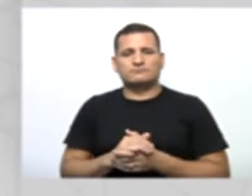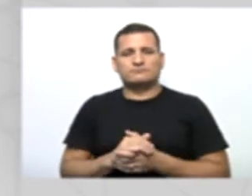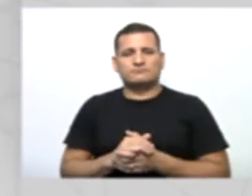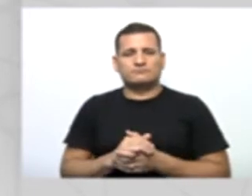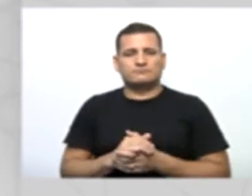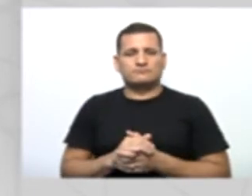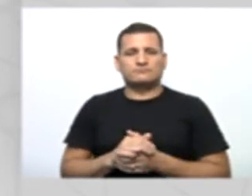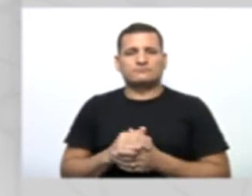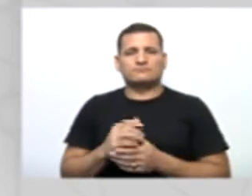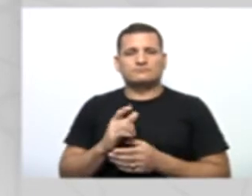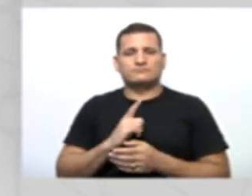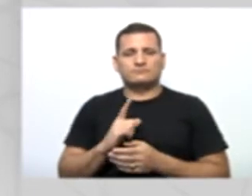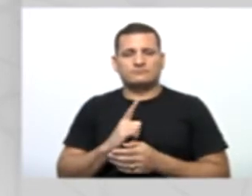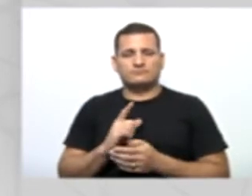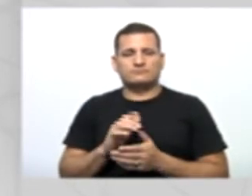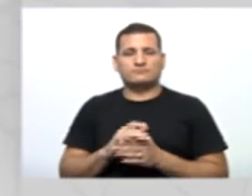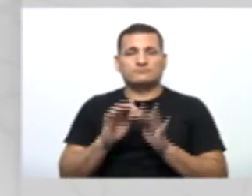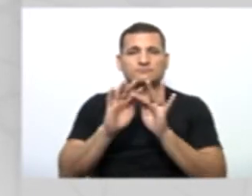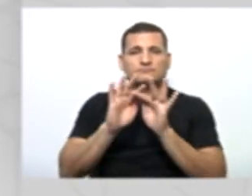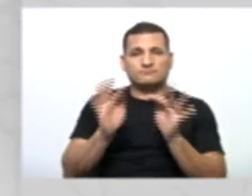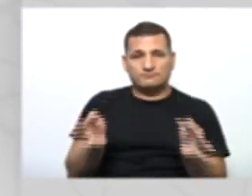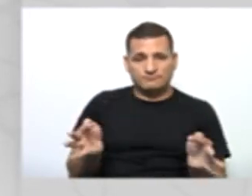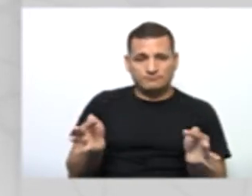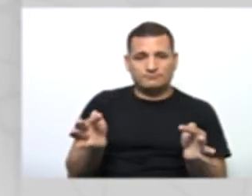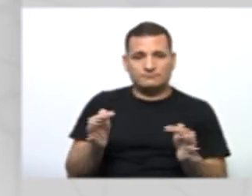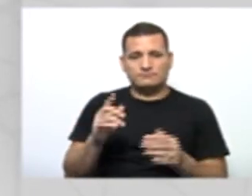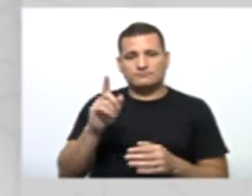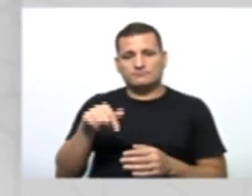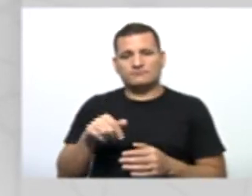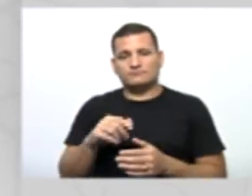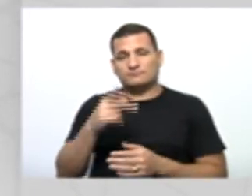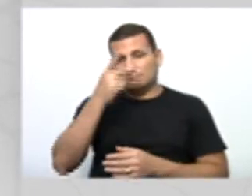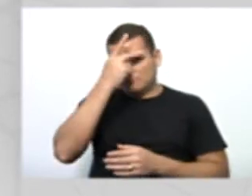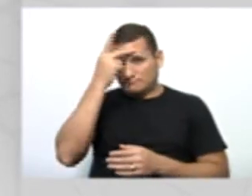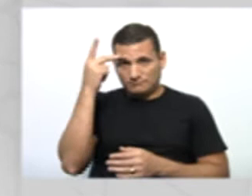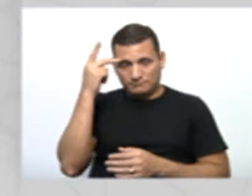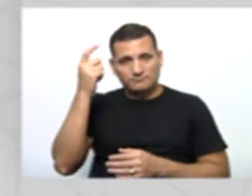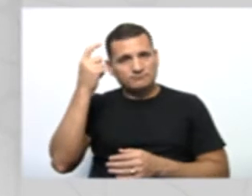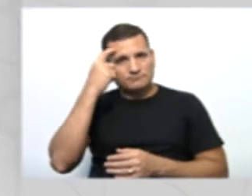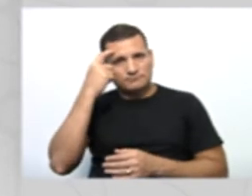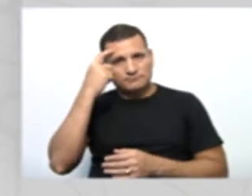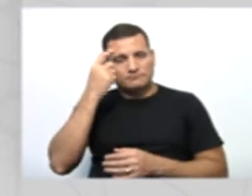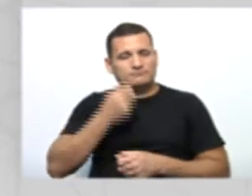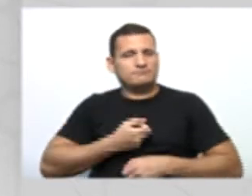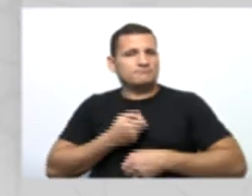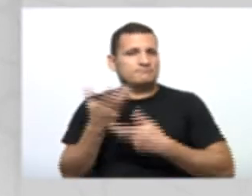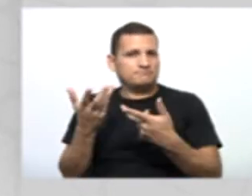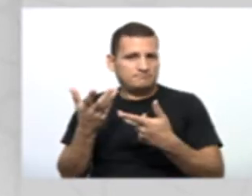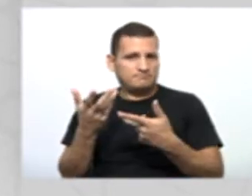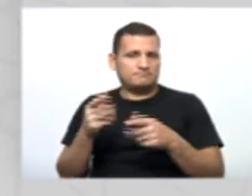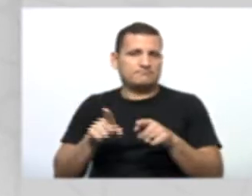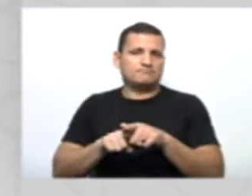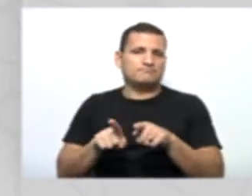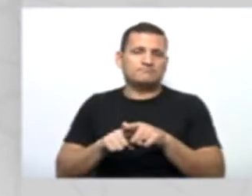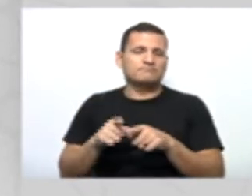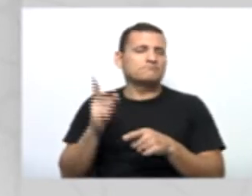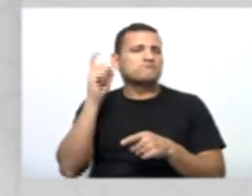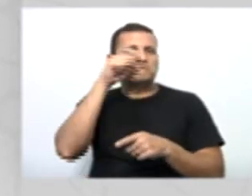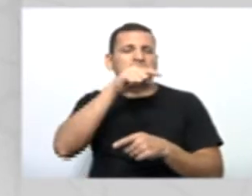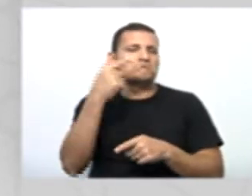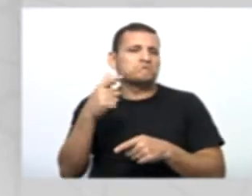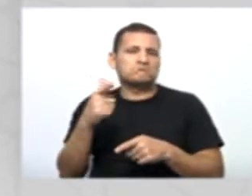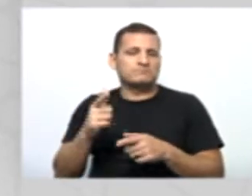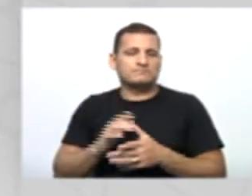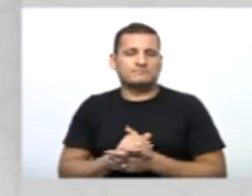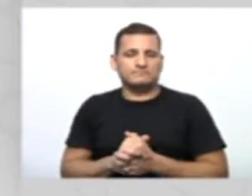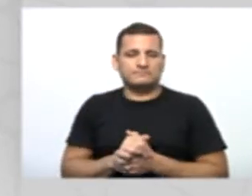a simplicidade, que é a qualidade de quem pensa e se expressa e age de forma descomplicada.